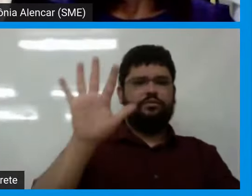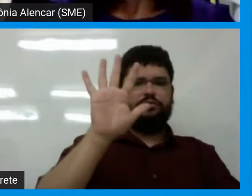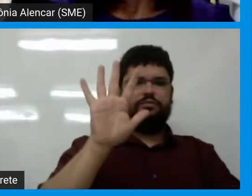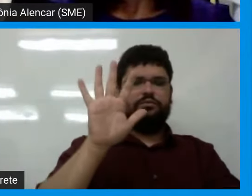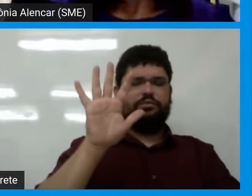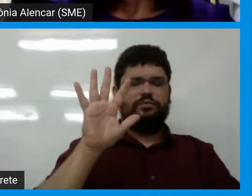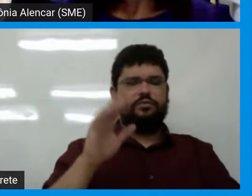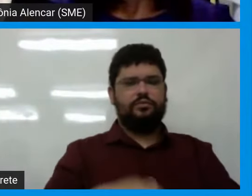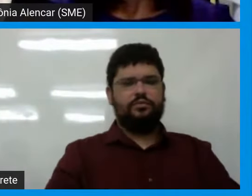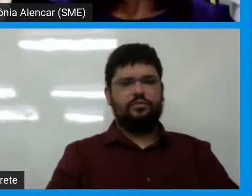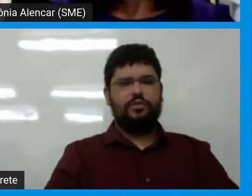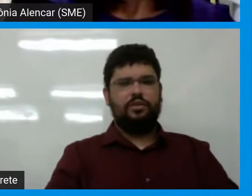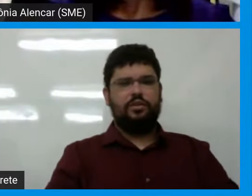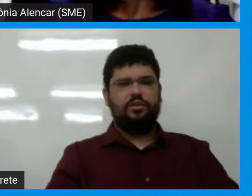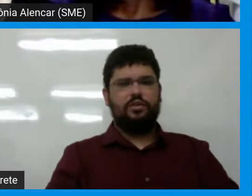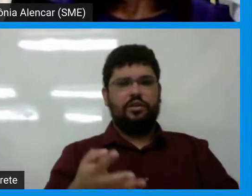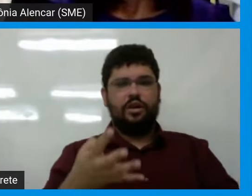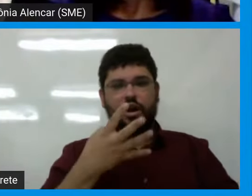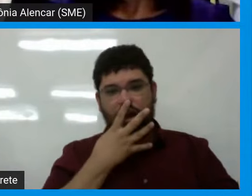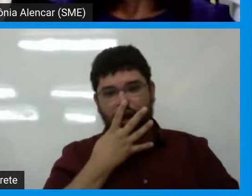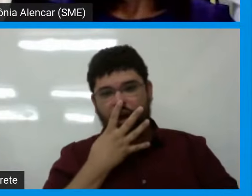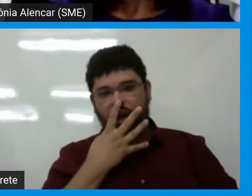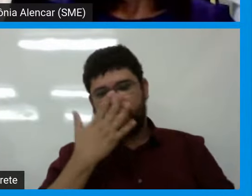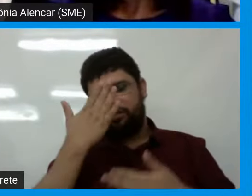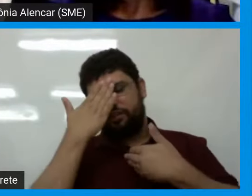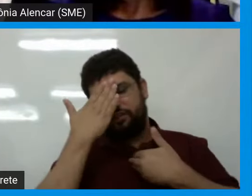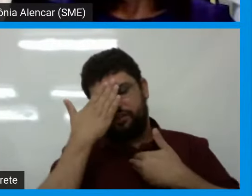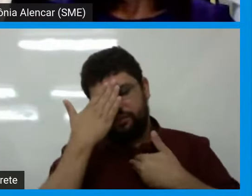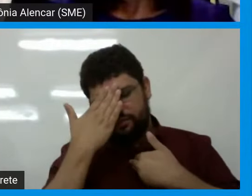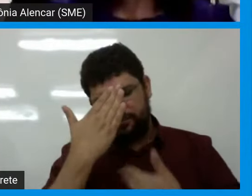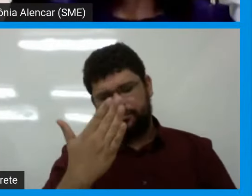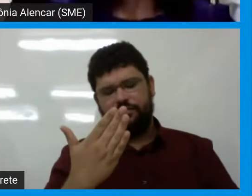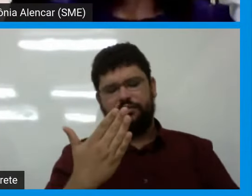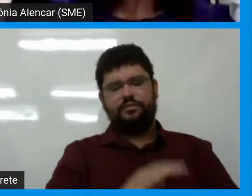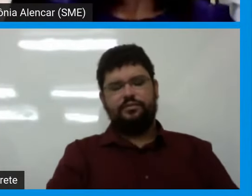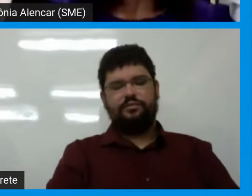acompanhando esse evento magnífico. Então, muitíssimo obrigado por